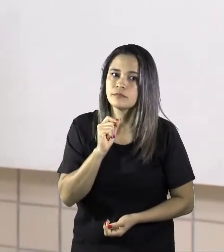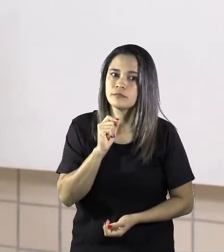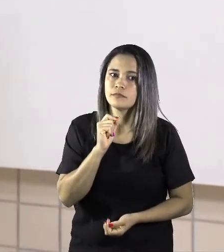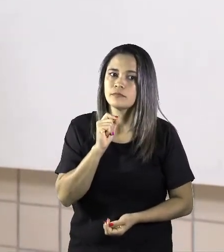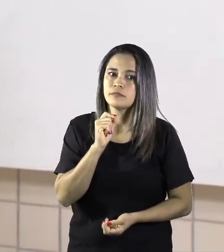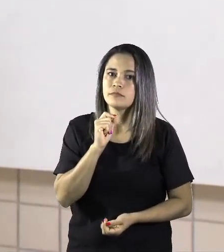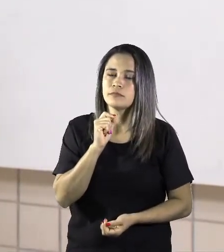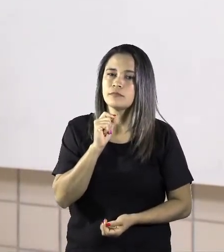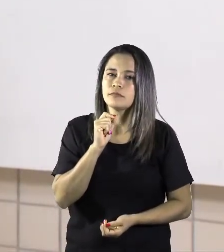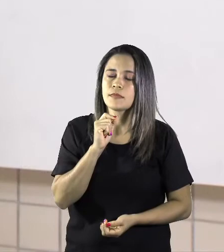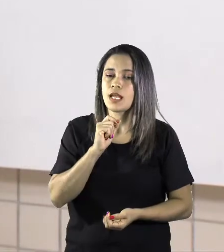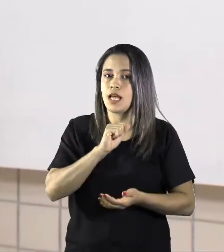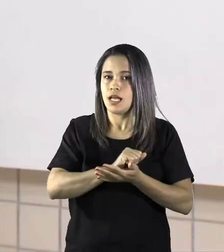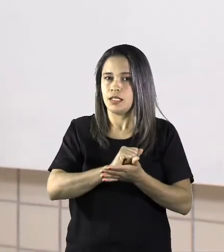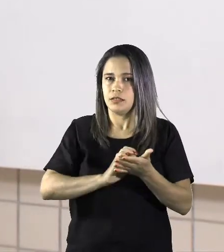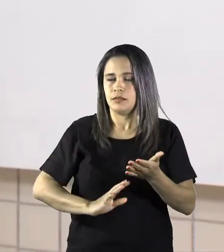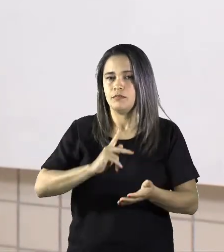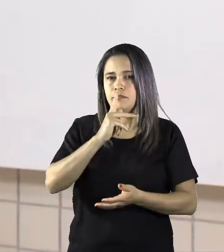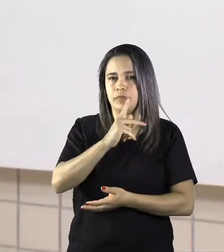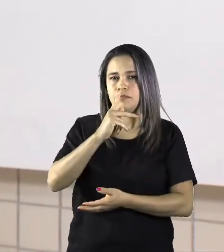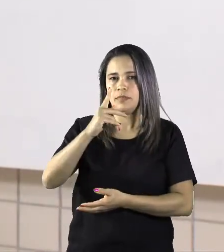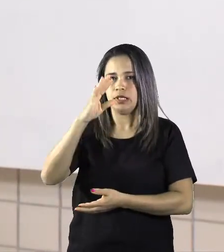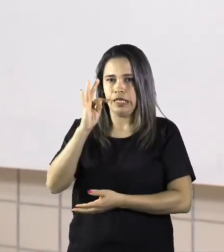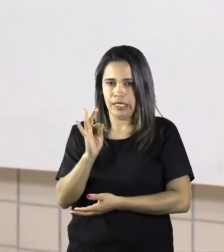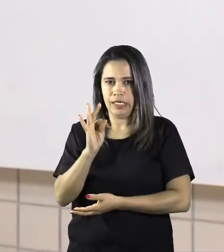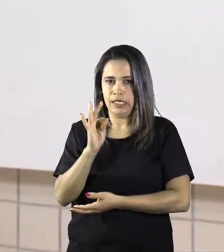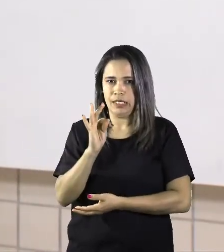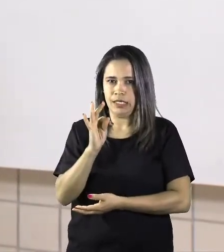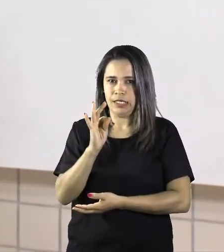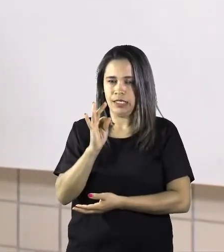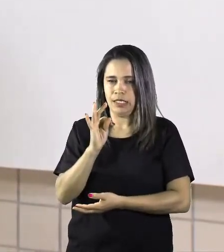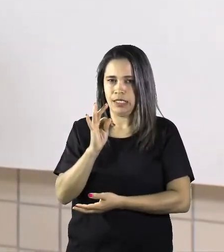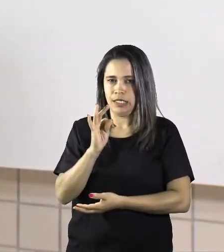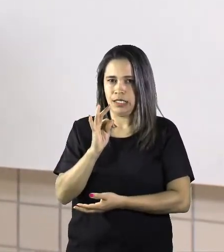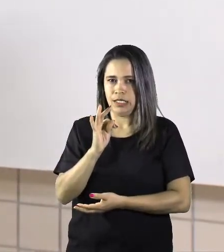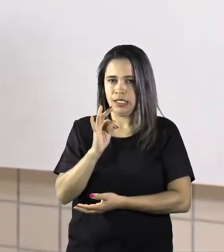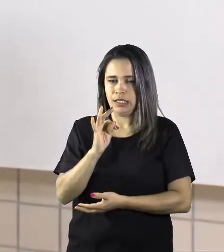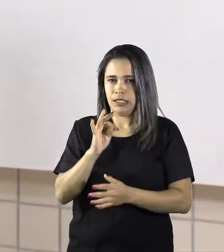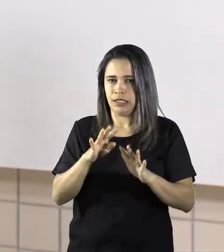as atividades de PPT, muitas das